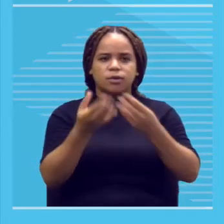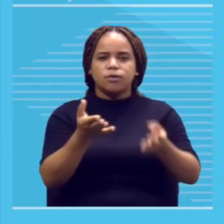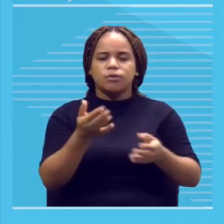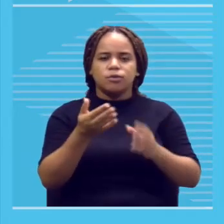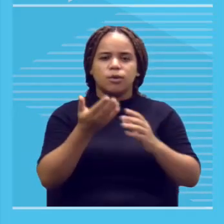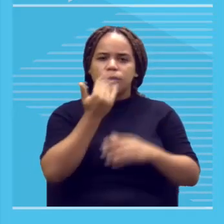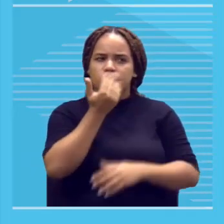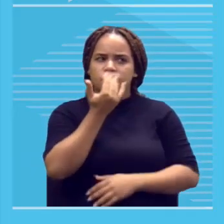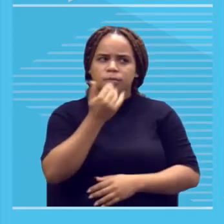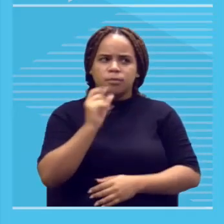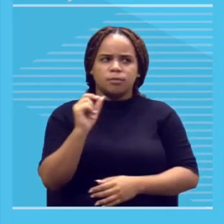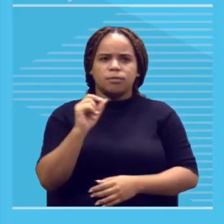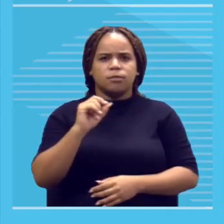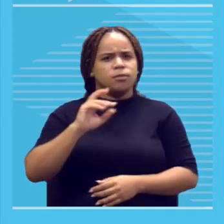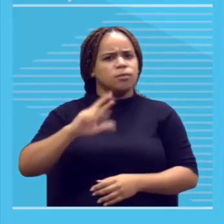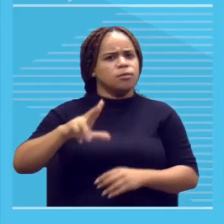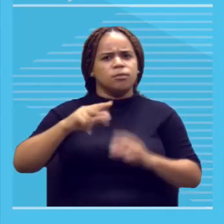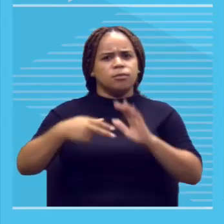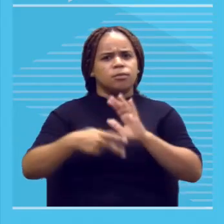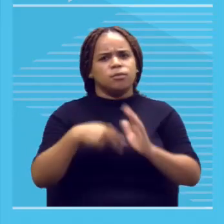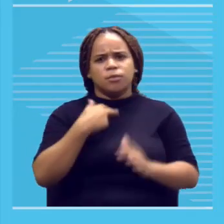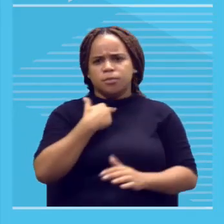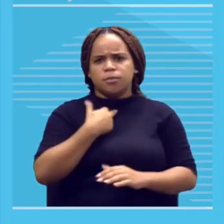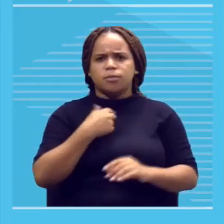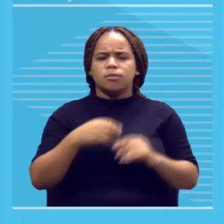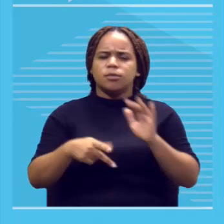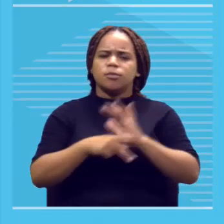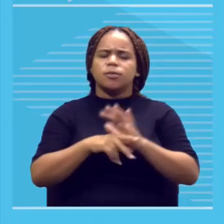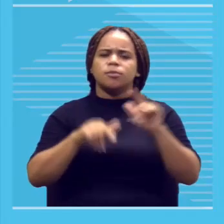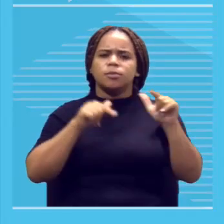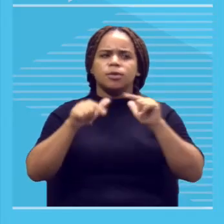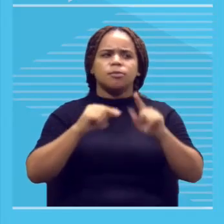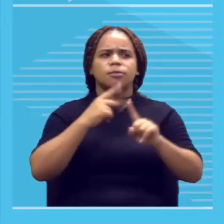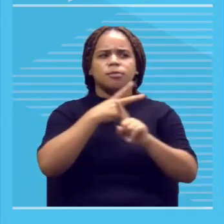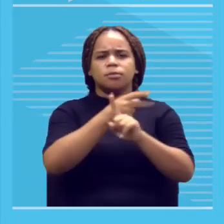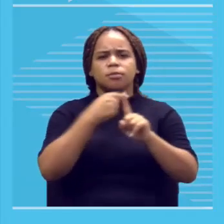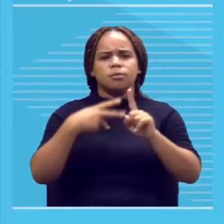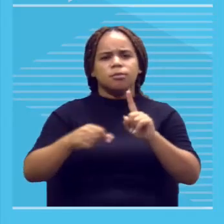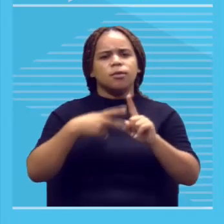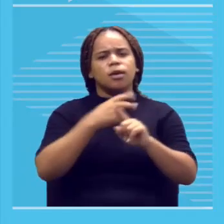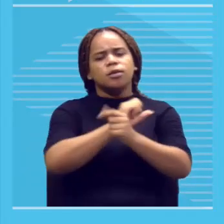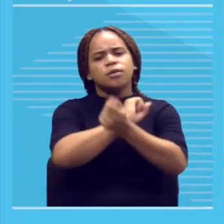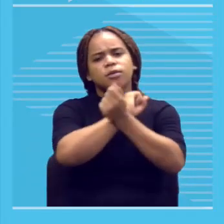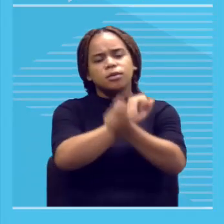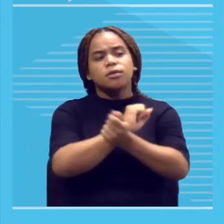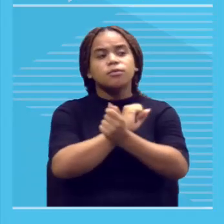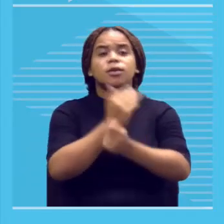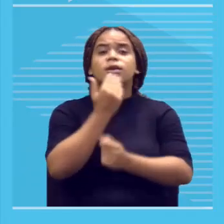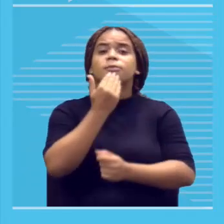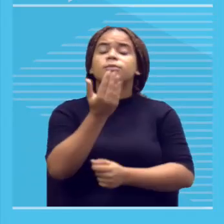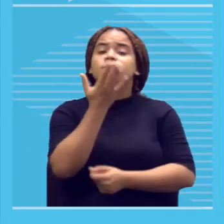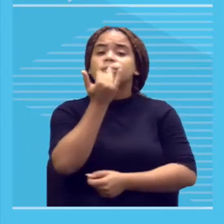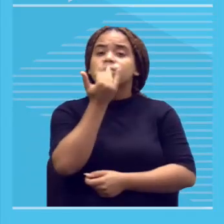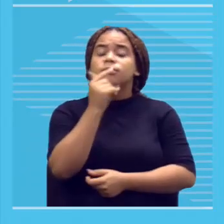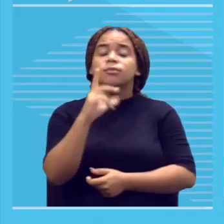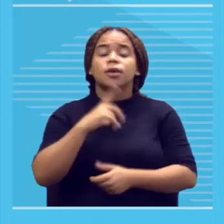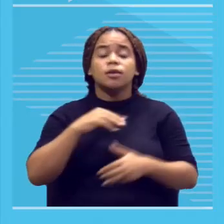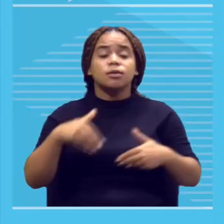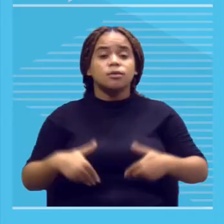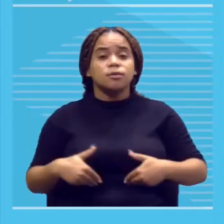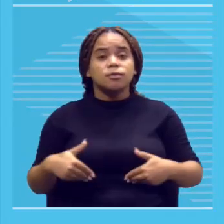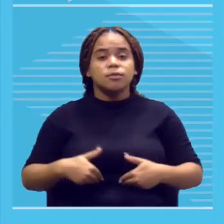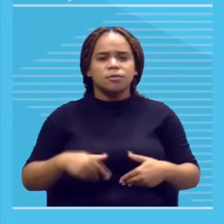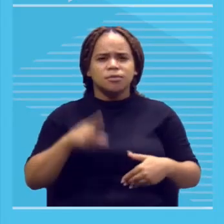gente você trabalha escravo não é uma pessoa não quer trabalhar a gente ela tá pedindo comida ela tá com fome